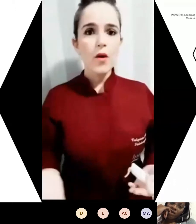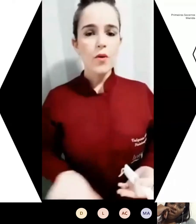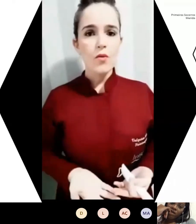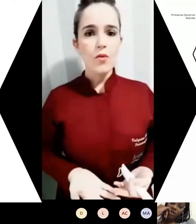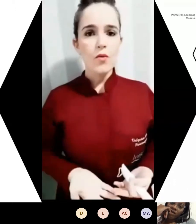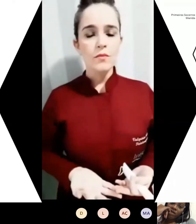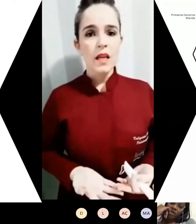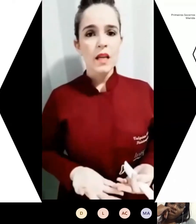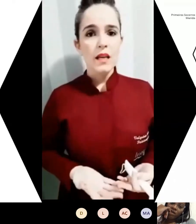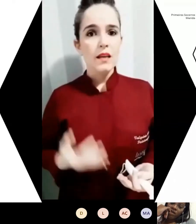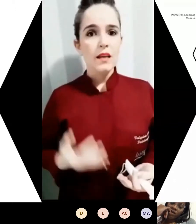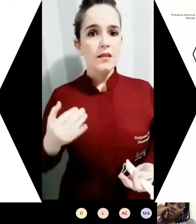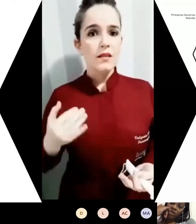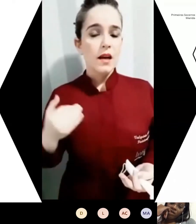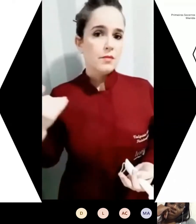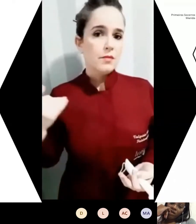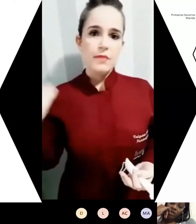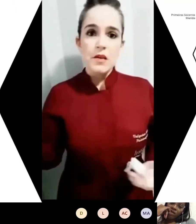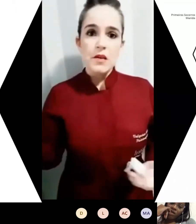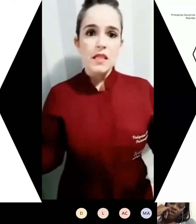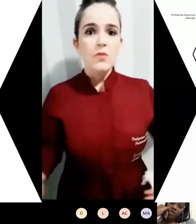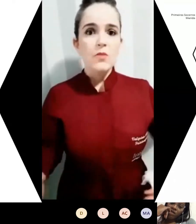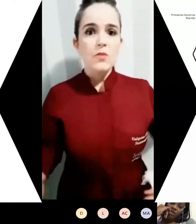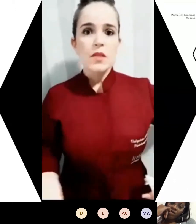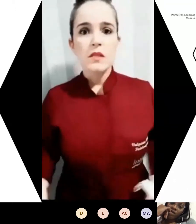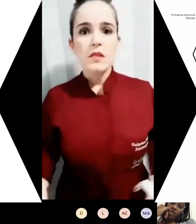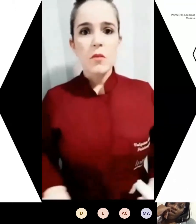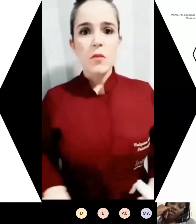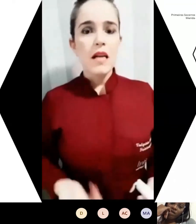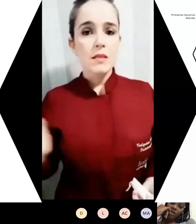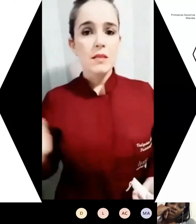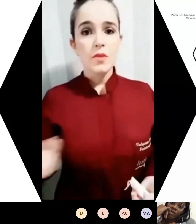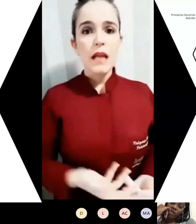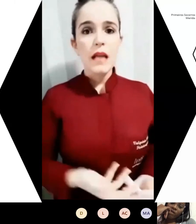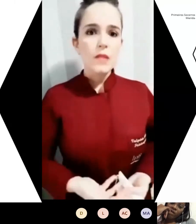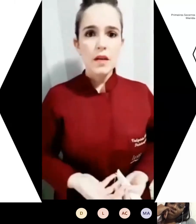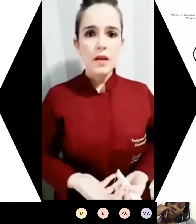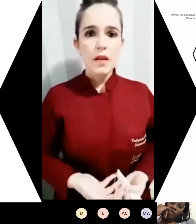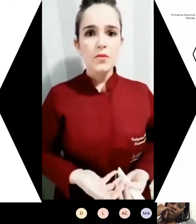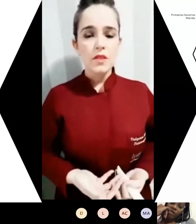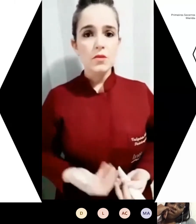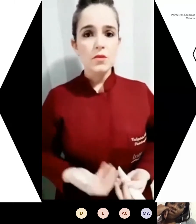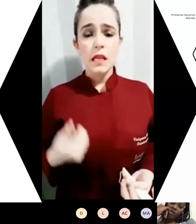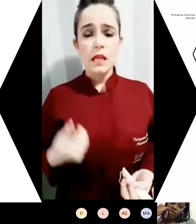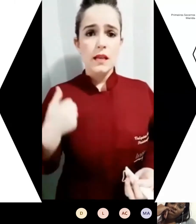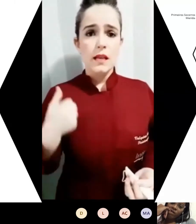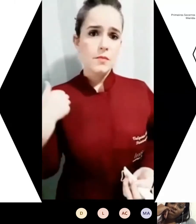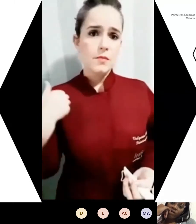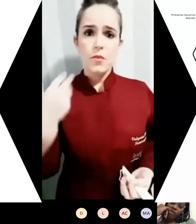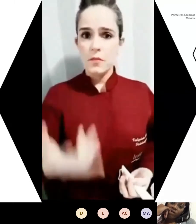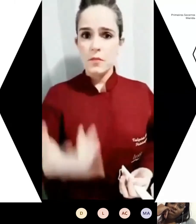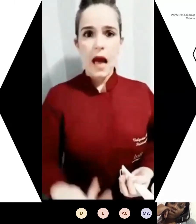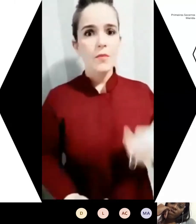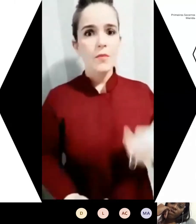cabelo maior um pouco, e existe uma pessoa assintomática, essa pessoa está contaminada com vírus, e